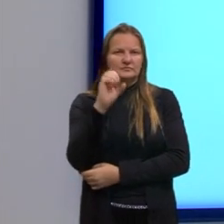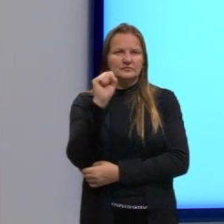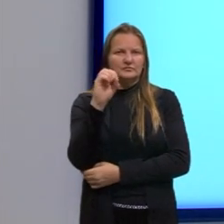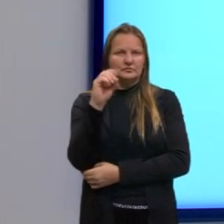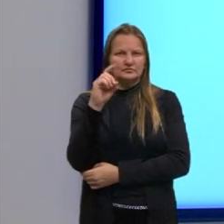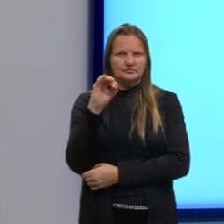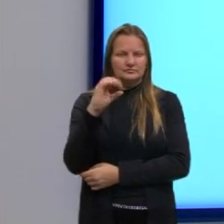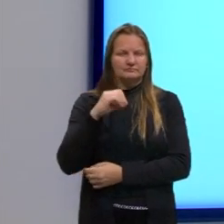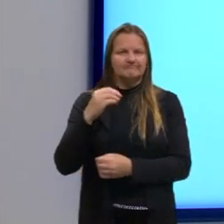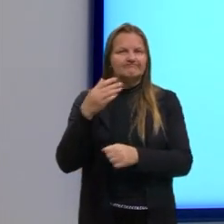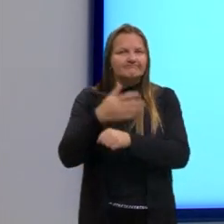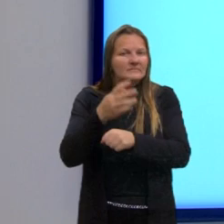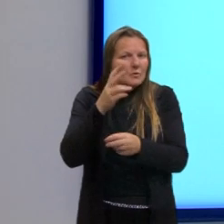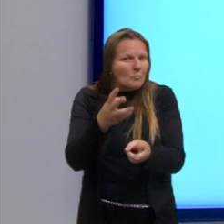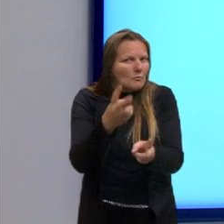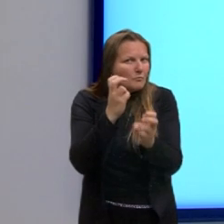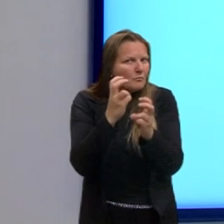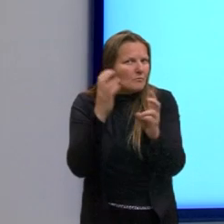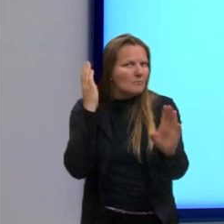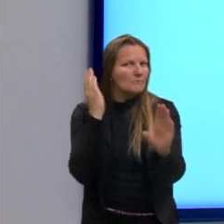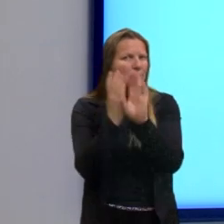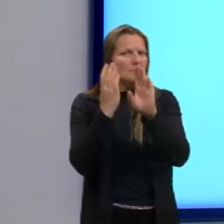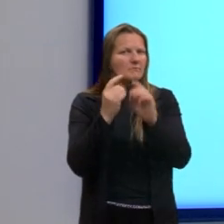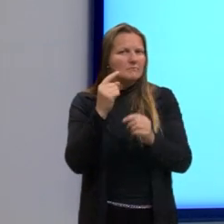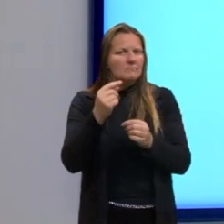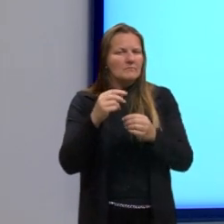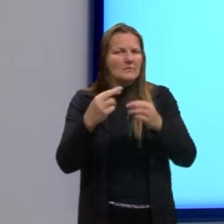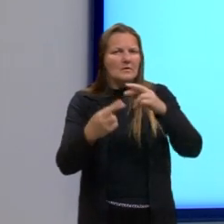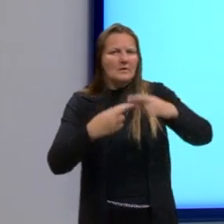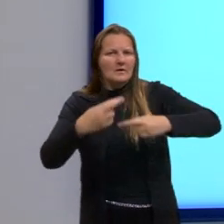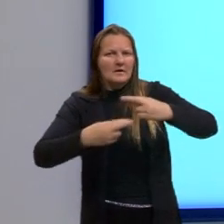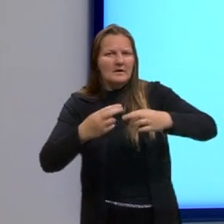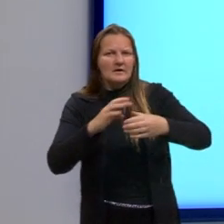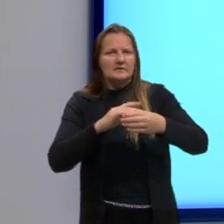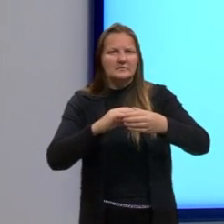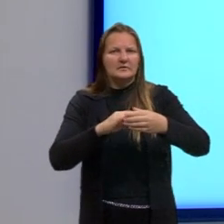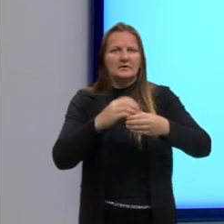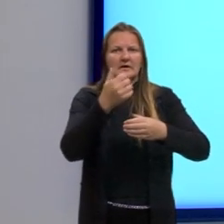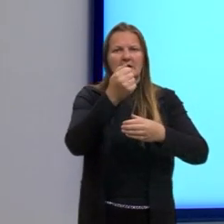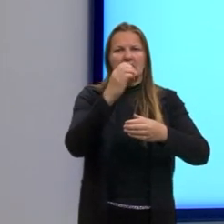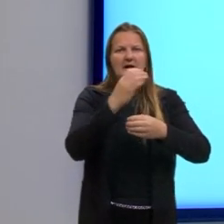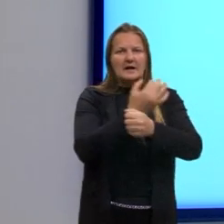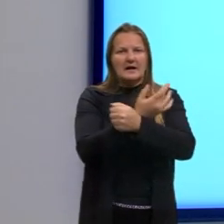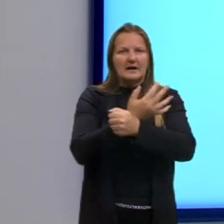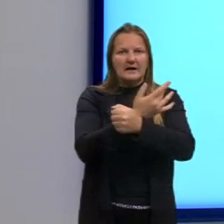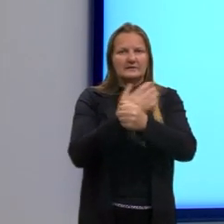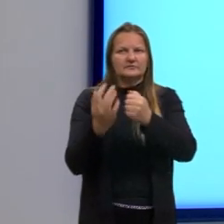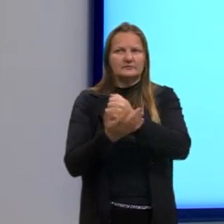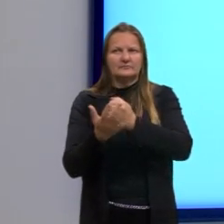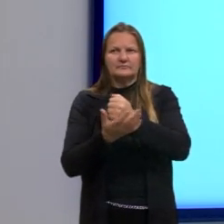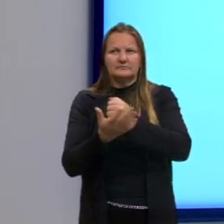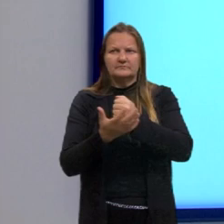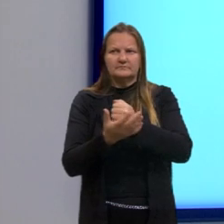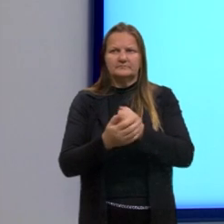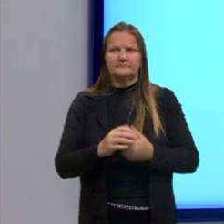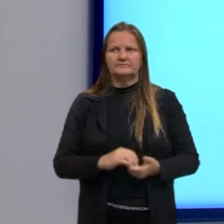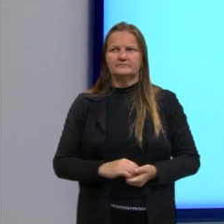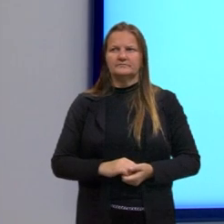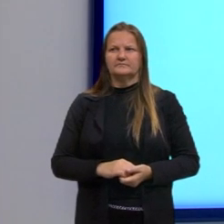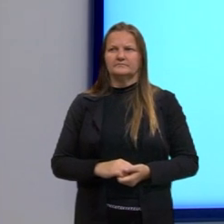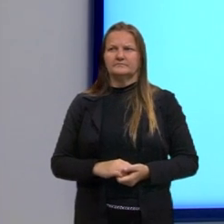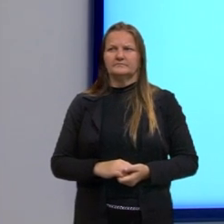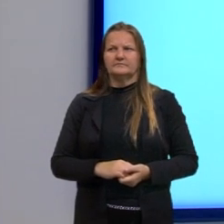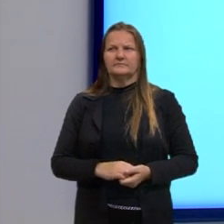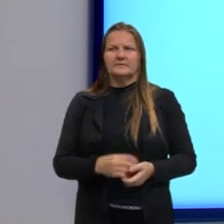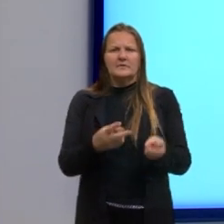a presença de um desses pesticidas pela reação ácido base a que eu grifei de vermelho porque é exatamente isso